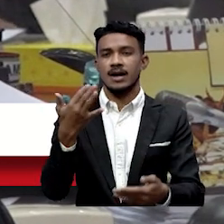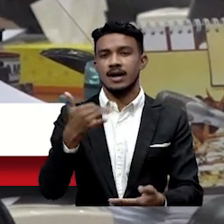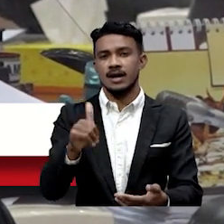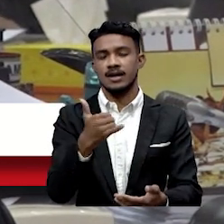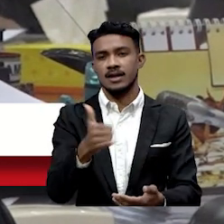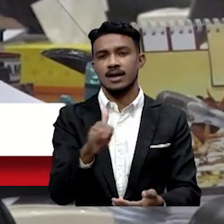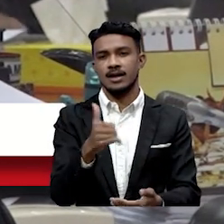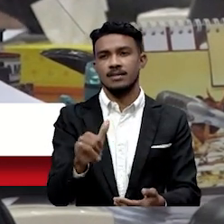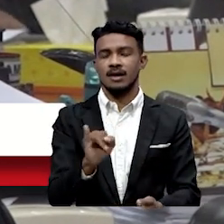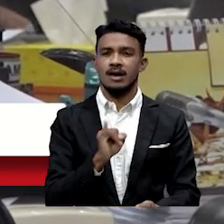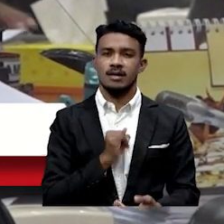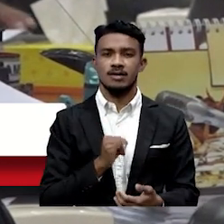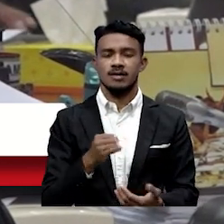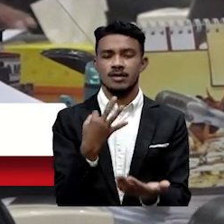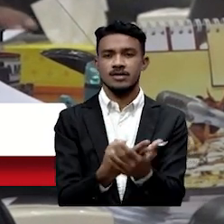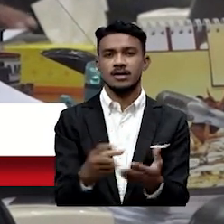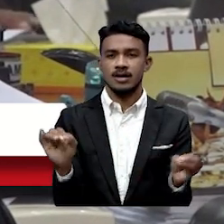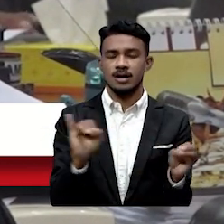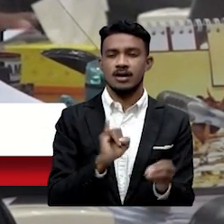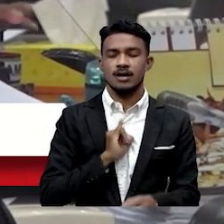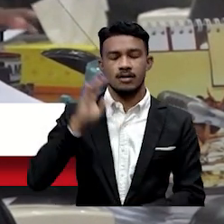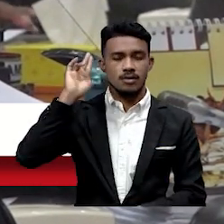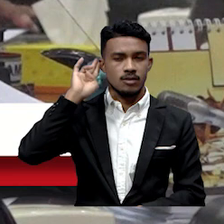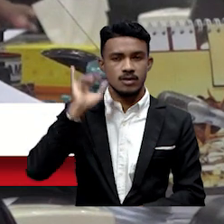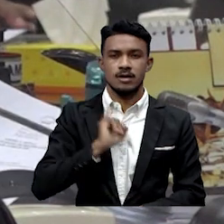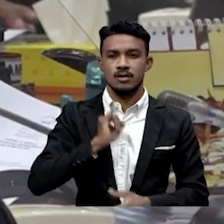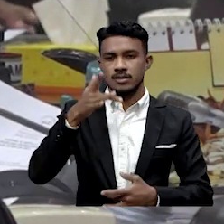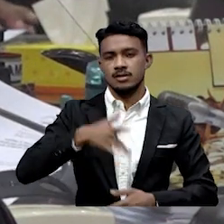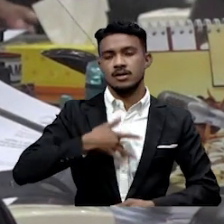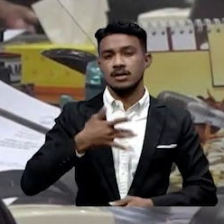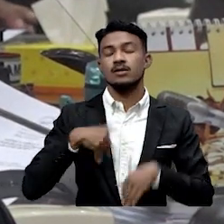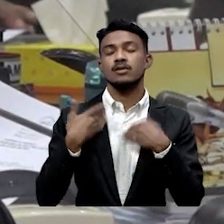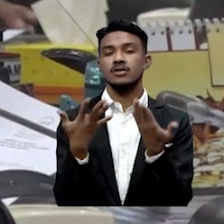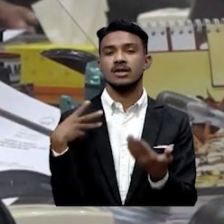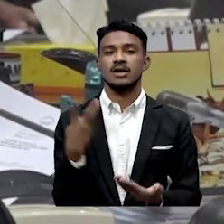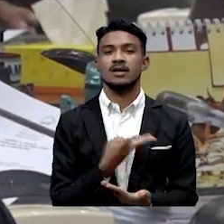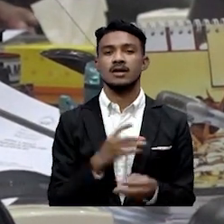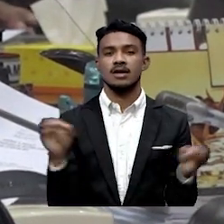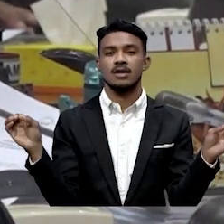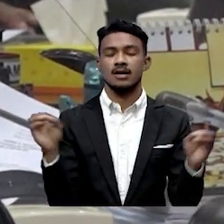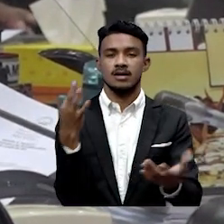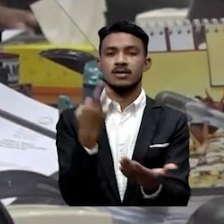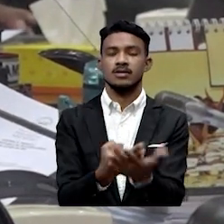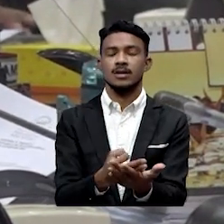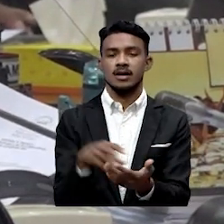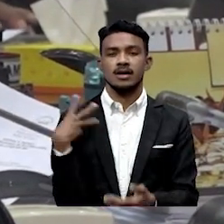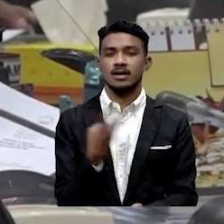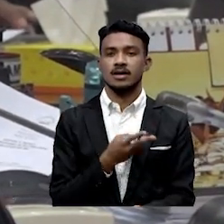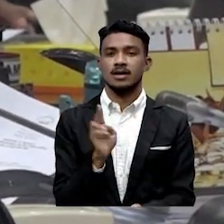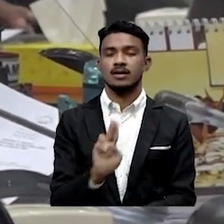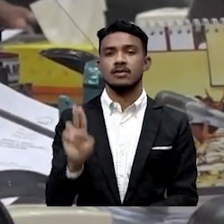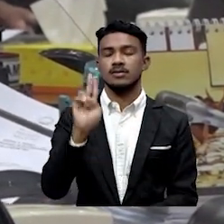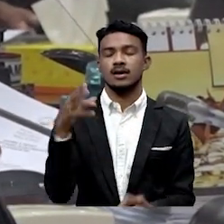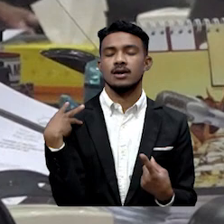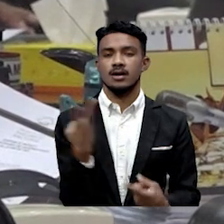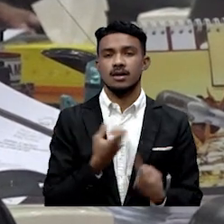de hai osan la ia dete. Hau rona hau sente. O insa ita la ia cash para ita usa, e ita ba